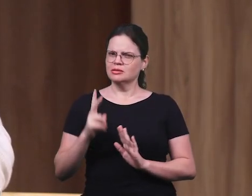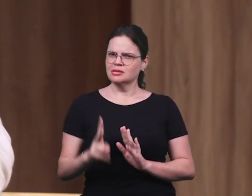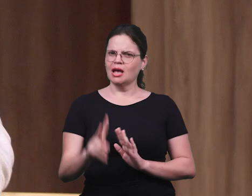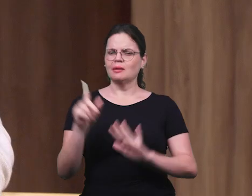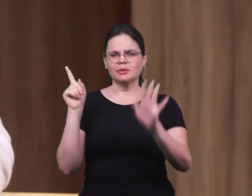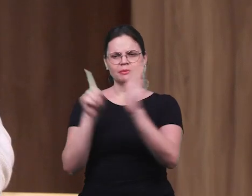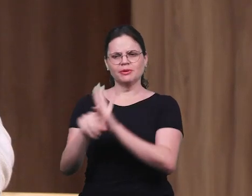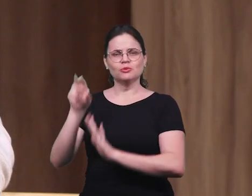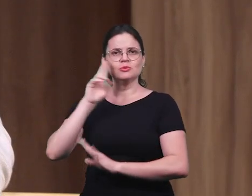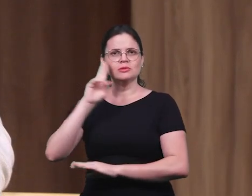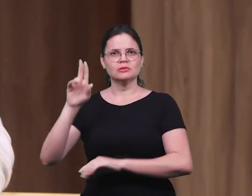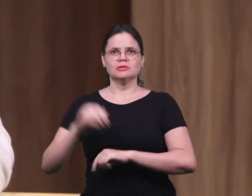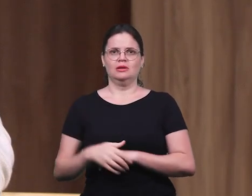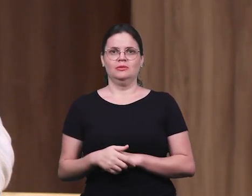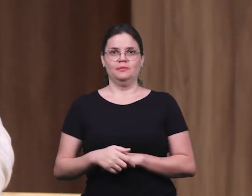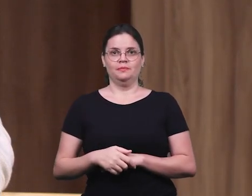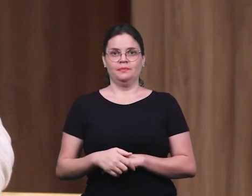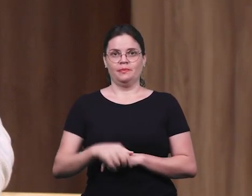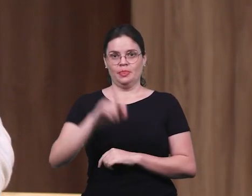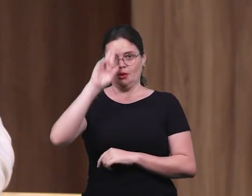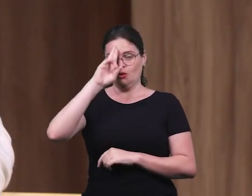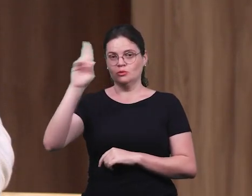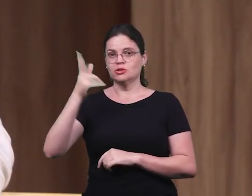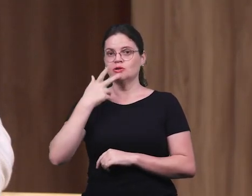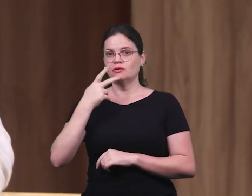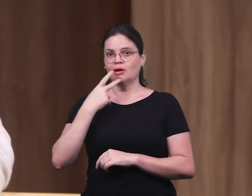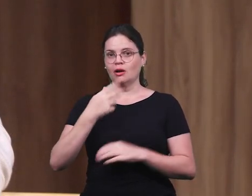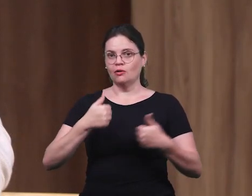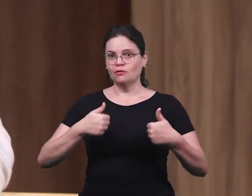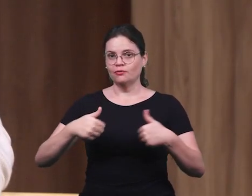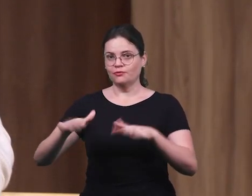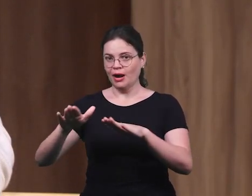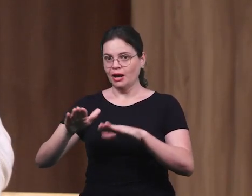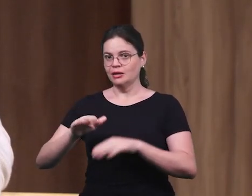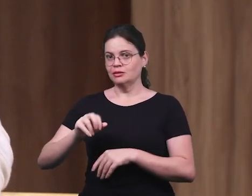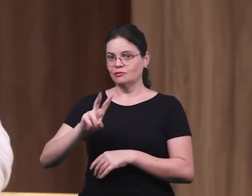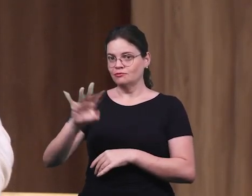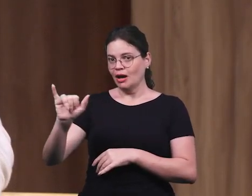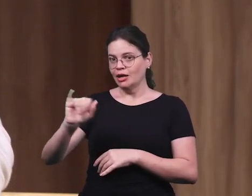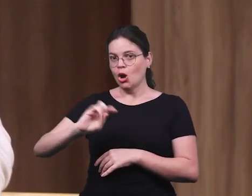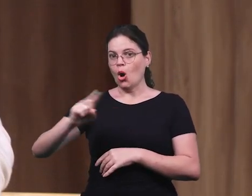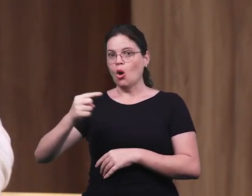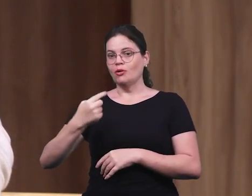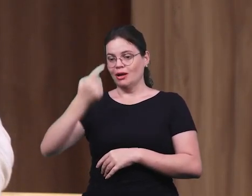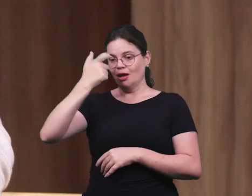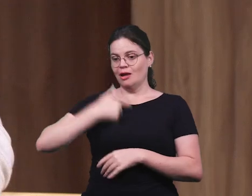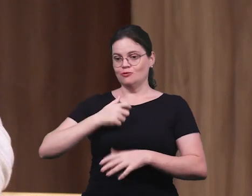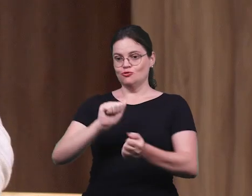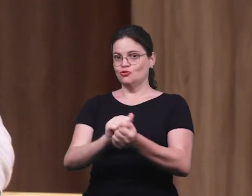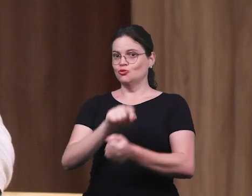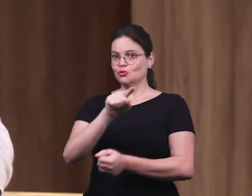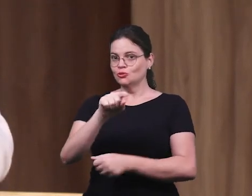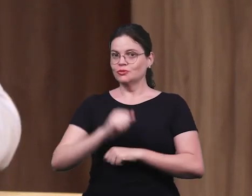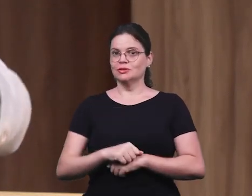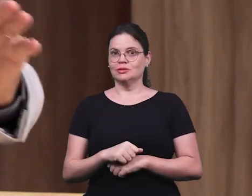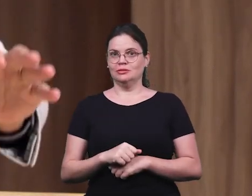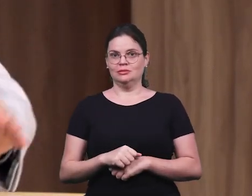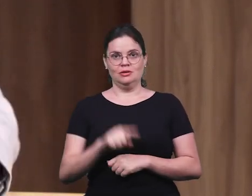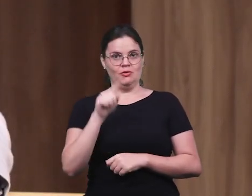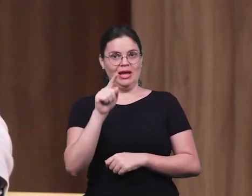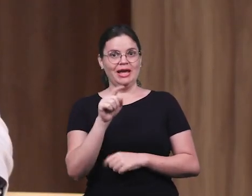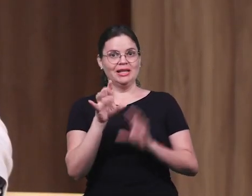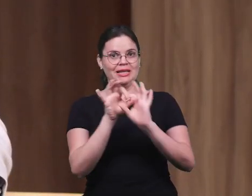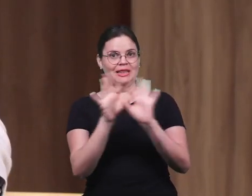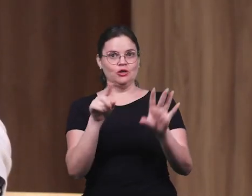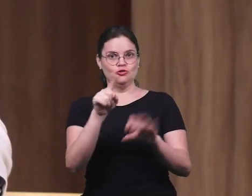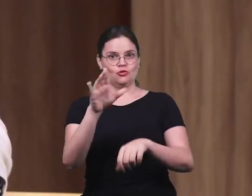Senhor. O Senhor falou com você, ide, ou ele falou que vai com você? Ele permitiu você